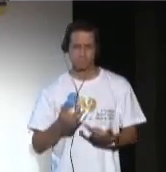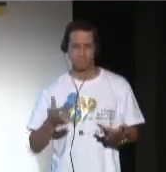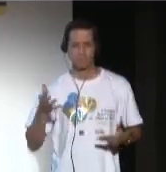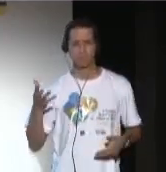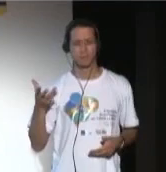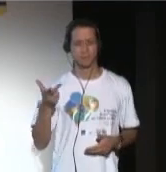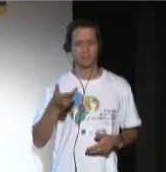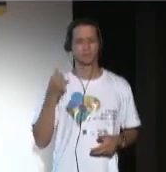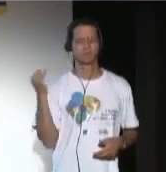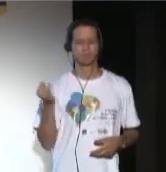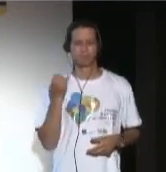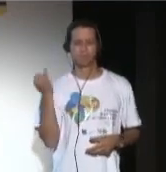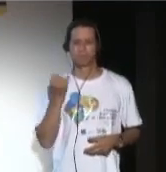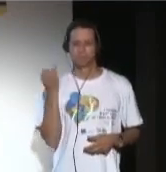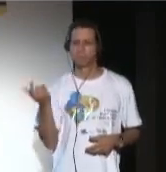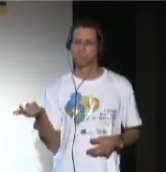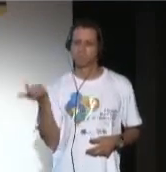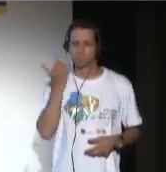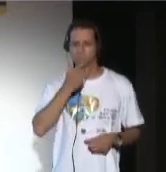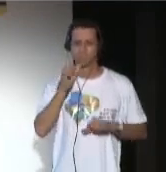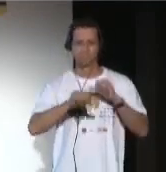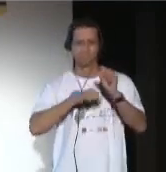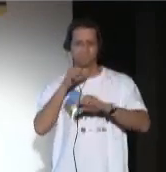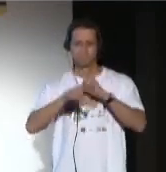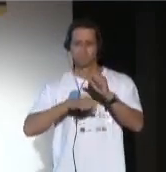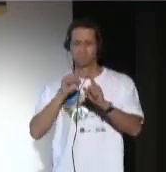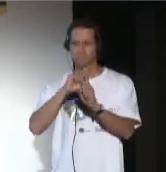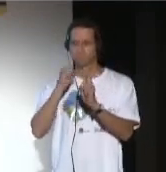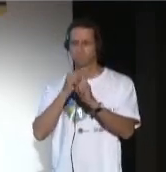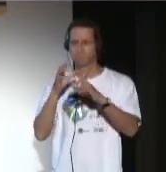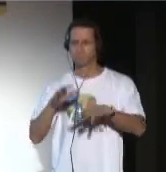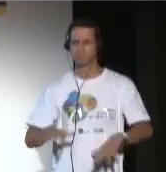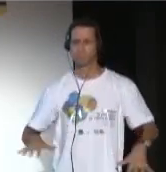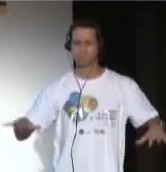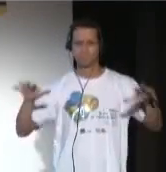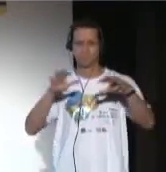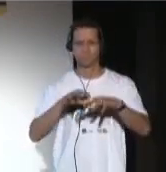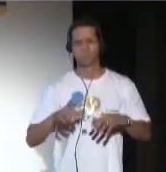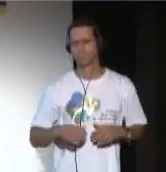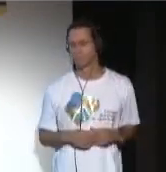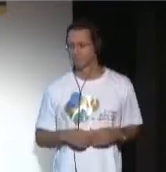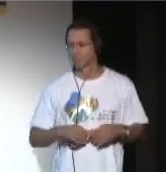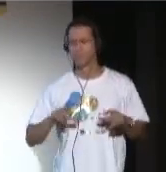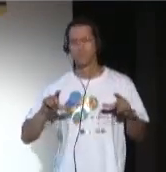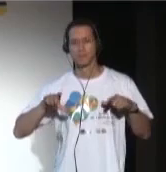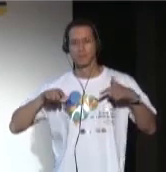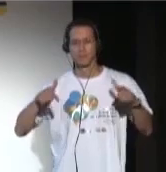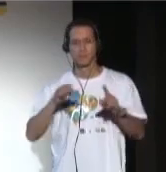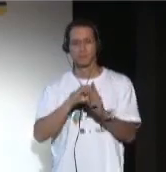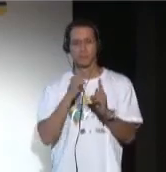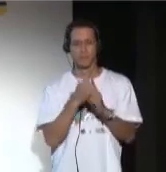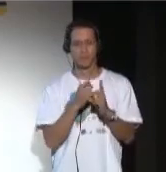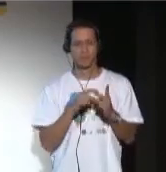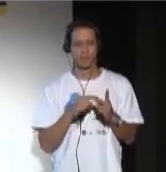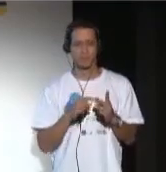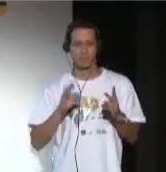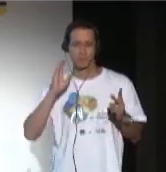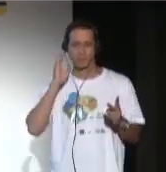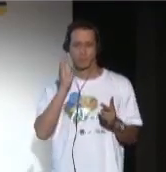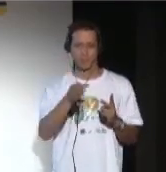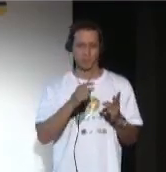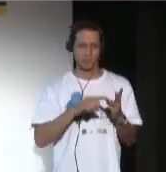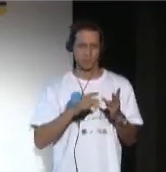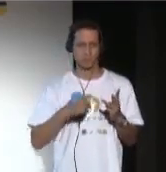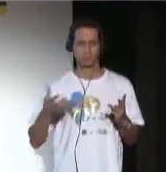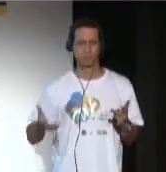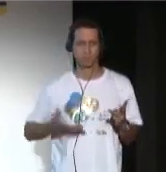super importantes para que consigamos mudar a sociedade. Então, a gente tem aqui a iniciativa social, a assertividade e